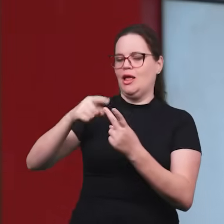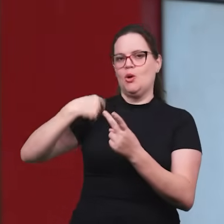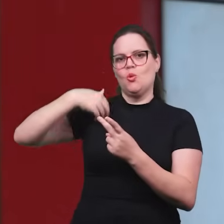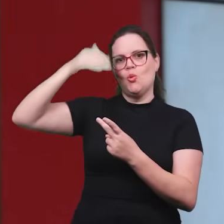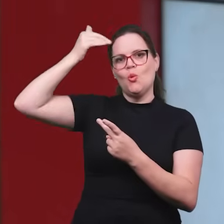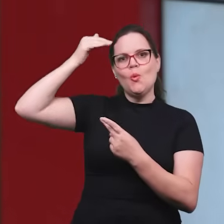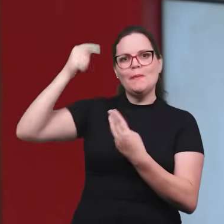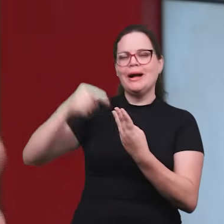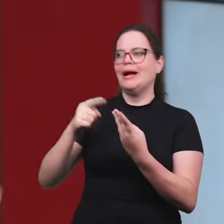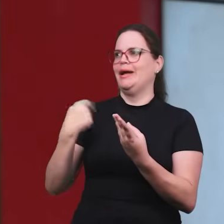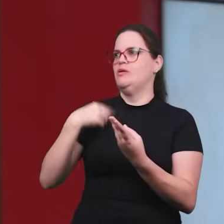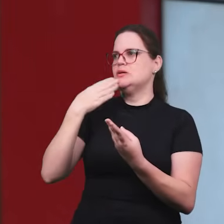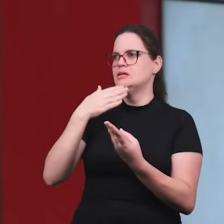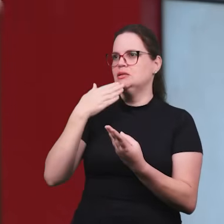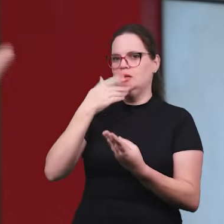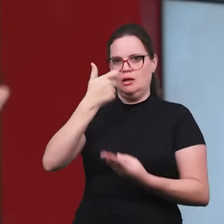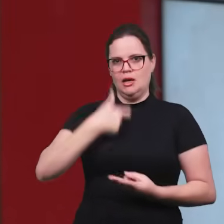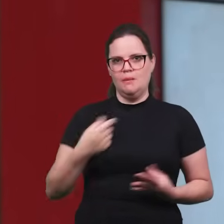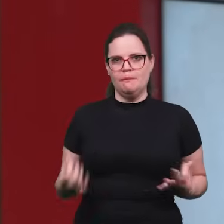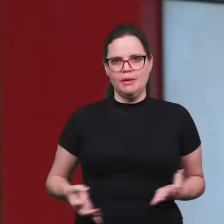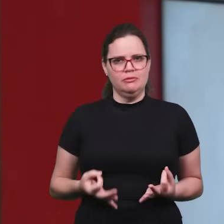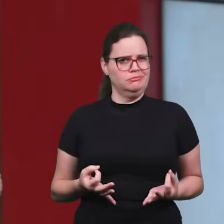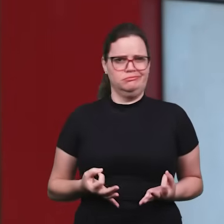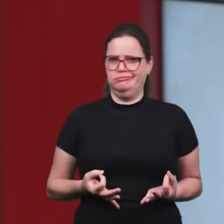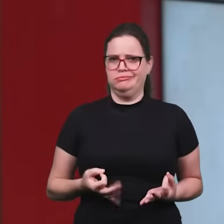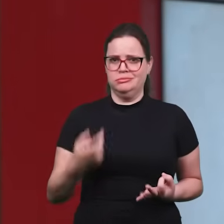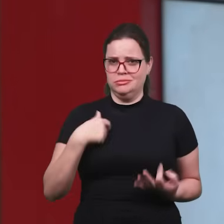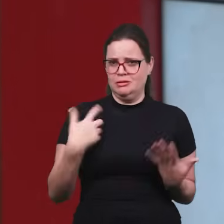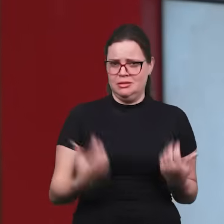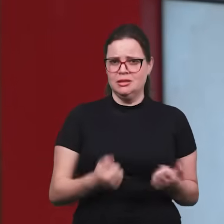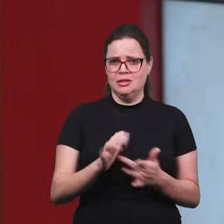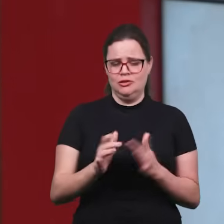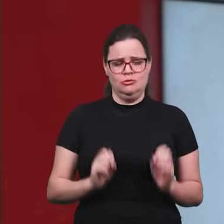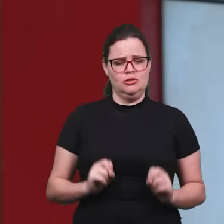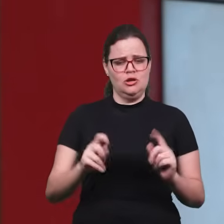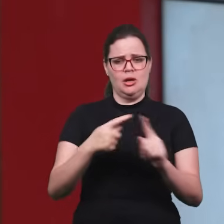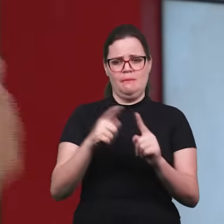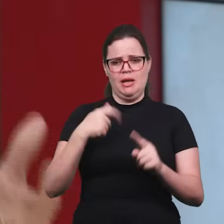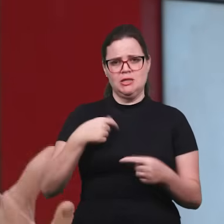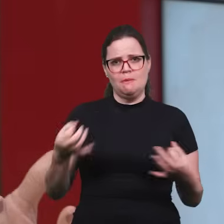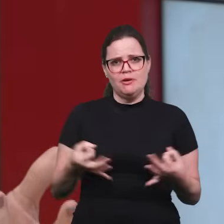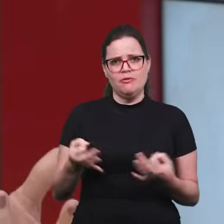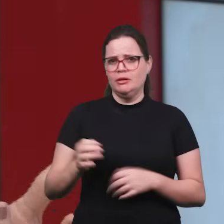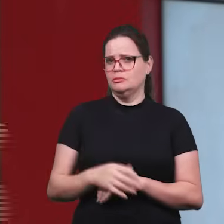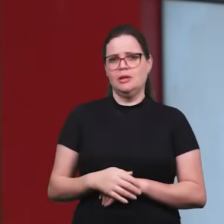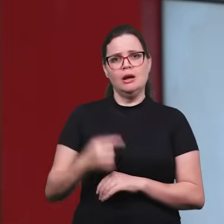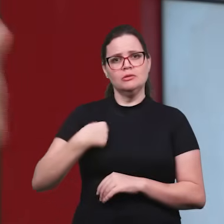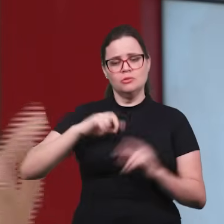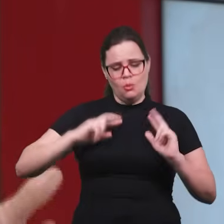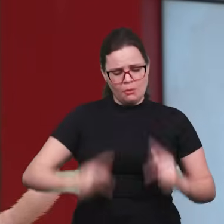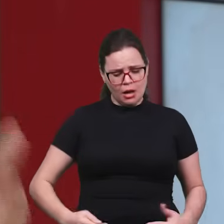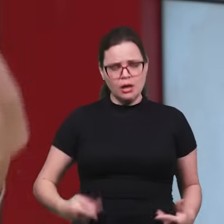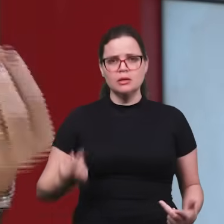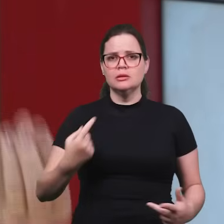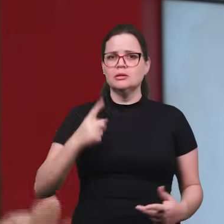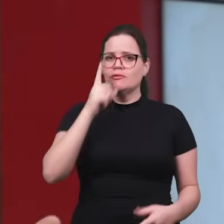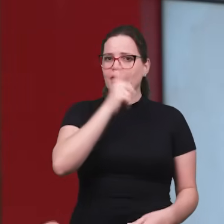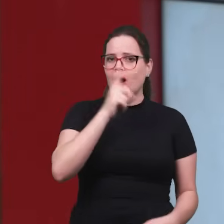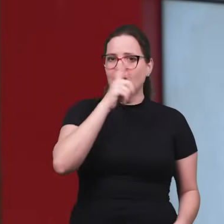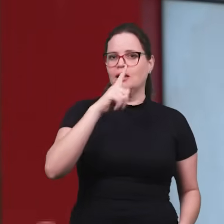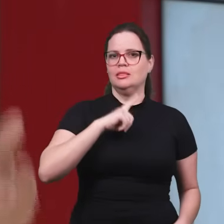somos perfeitos. Mesmo depois que nós aceitamos o Senhor Jesus como nosso Salvador, nós somos humanos. Estamos sujeitos